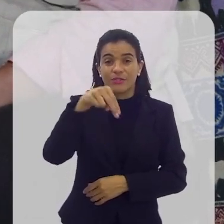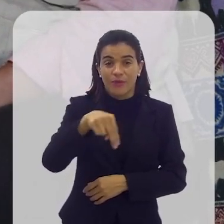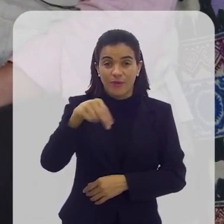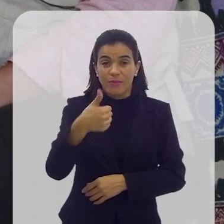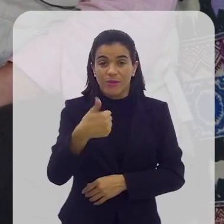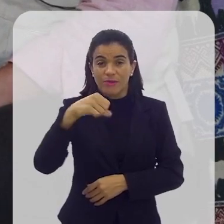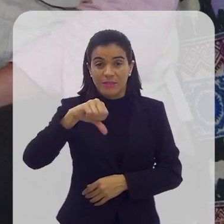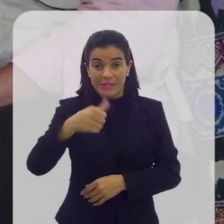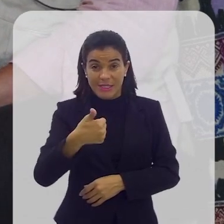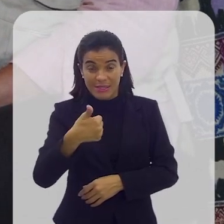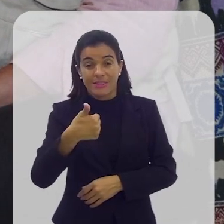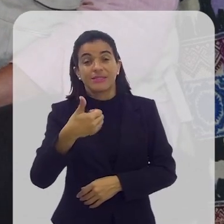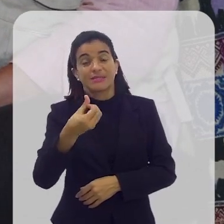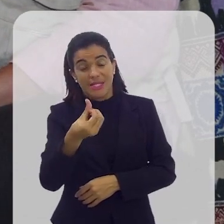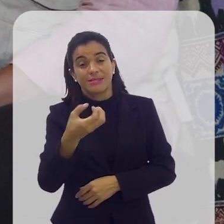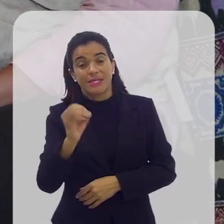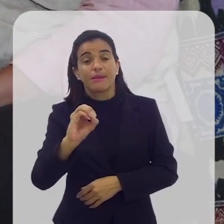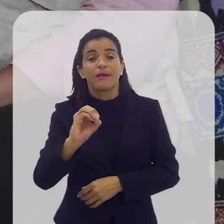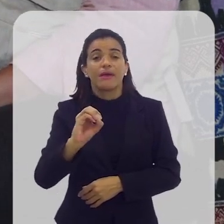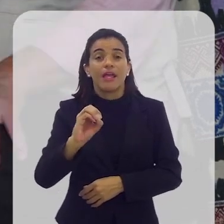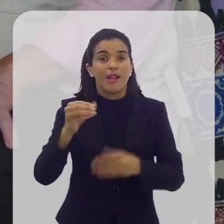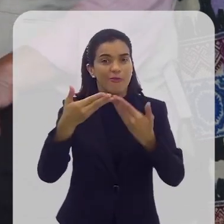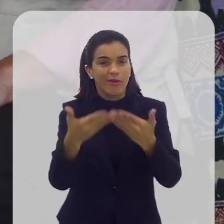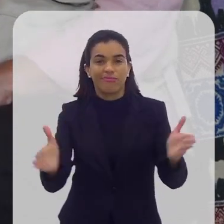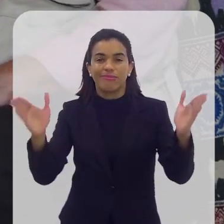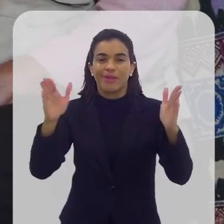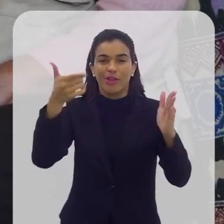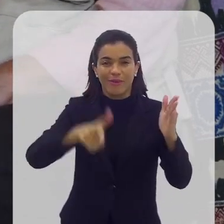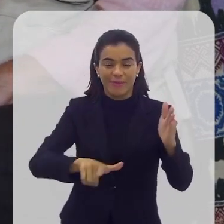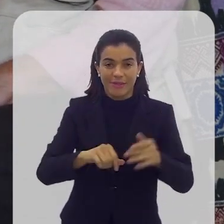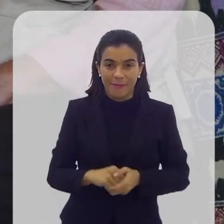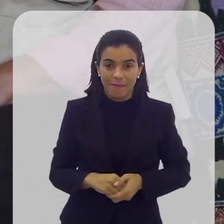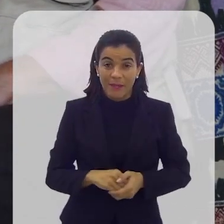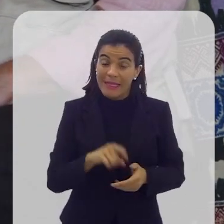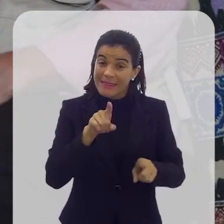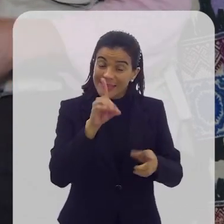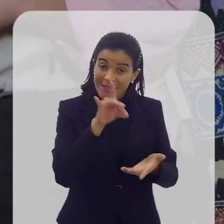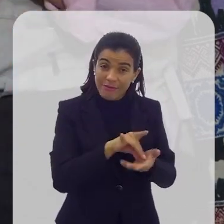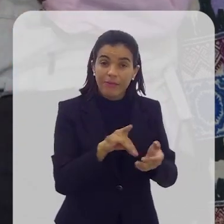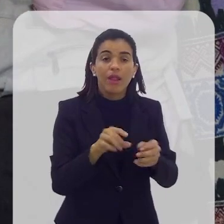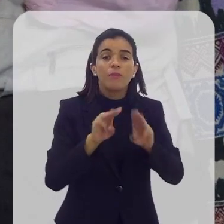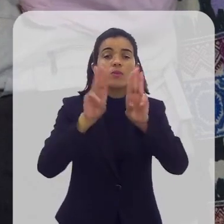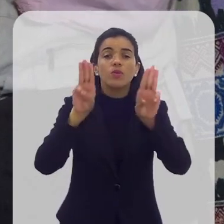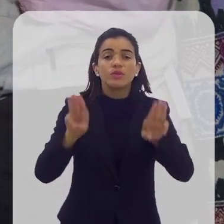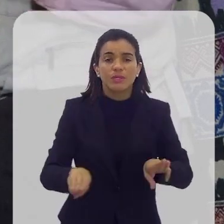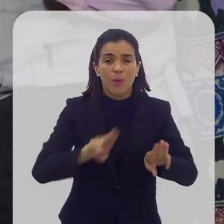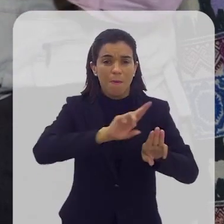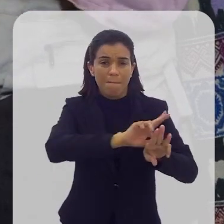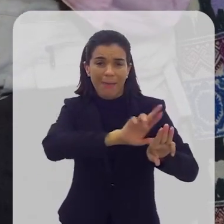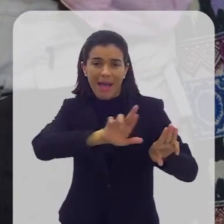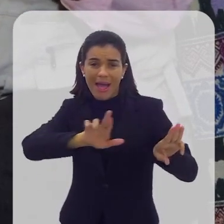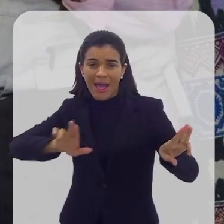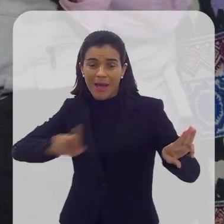Ele ficou guardadinho até voltar para o museu. Exatamente. Ele foi exposto no Museu Histórico Nacional durante um tempo, até que, quando